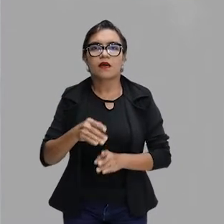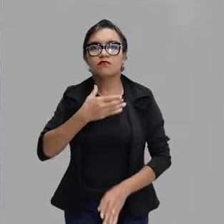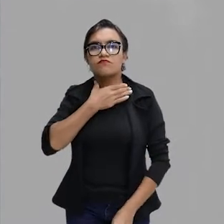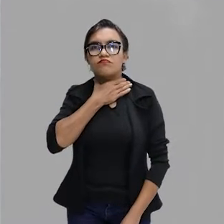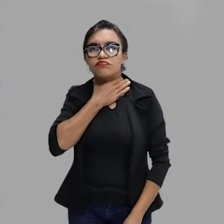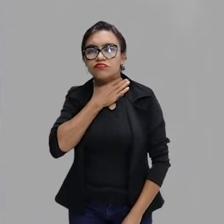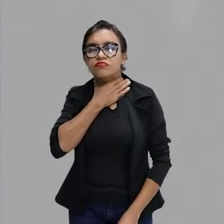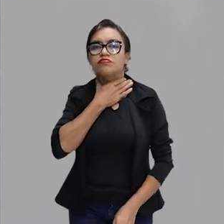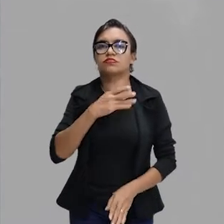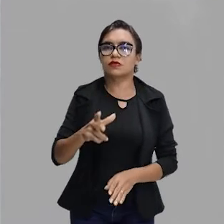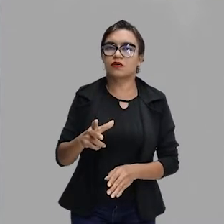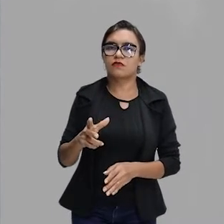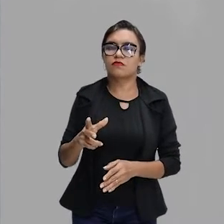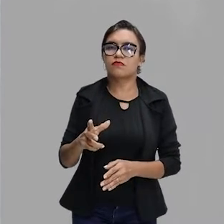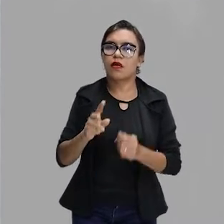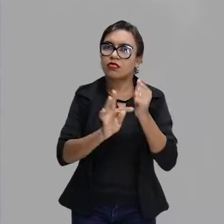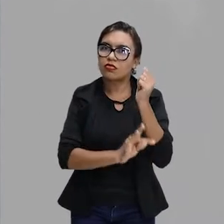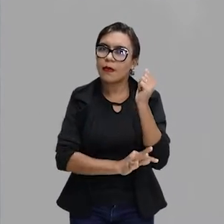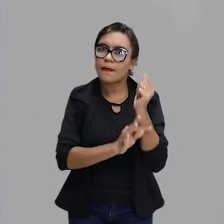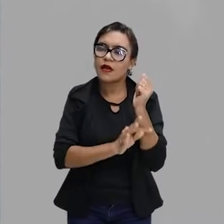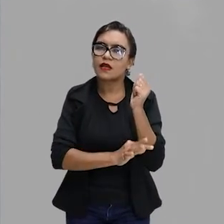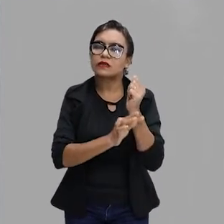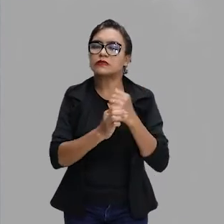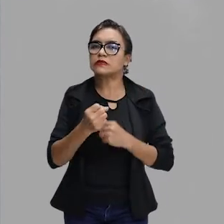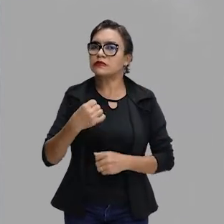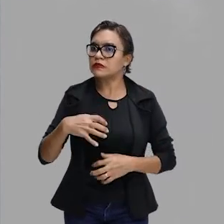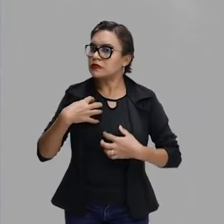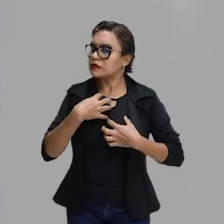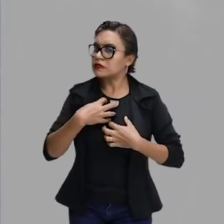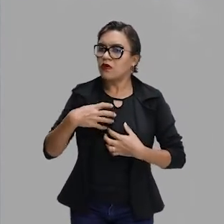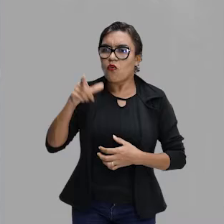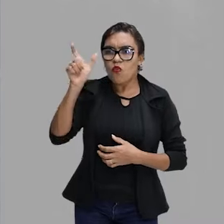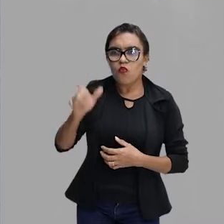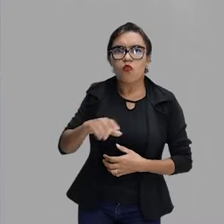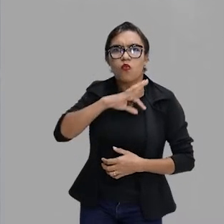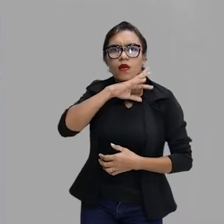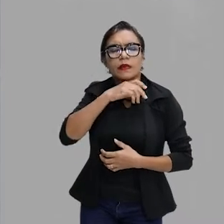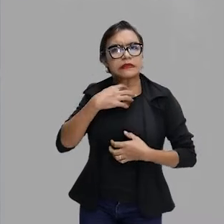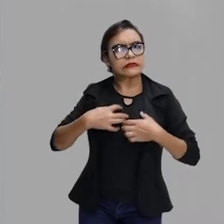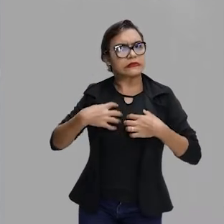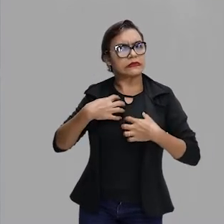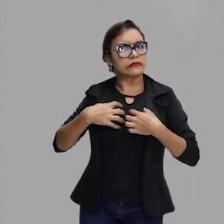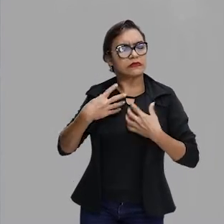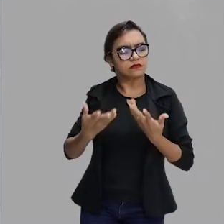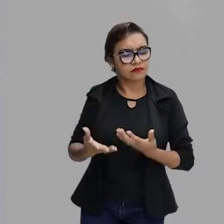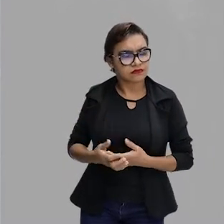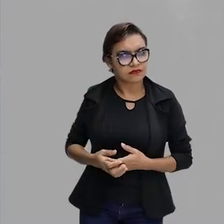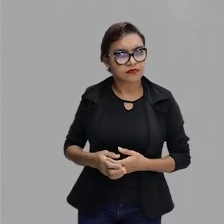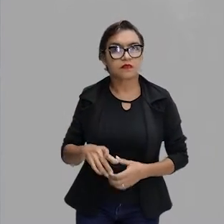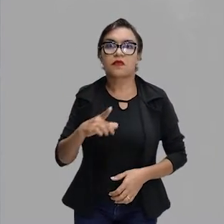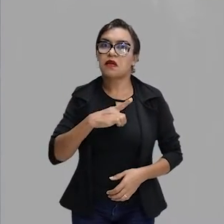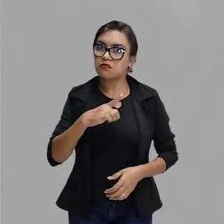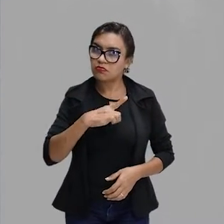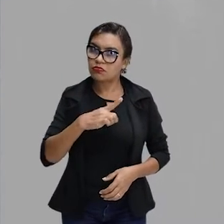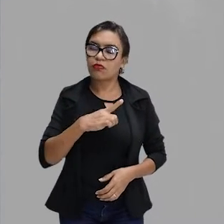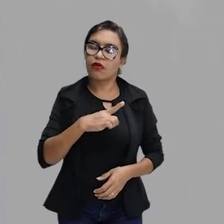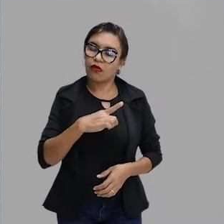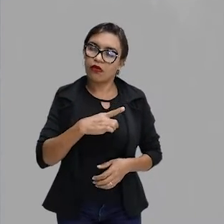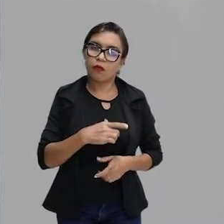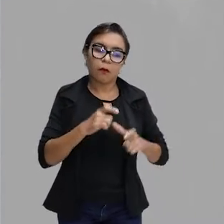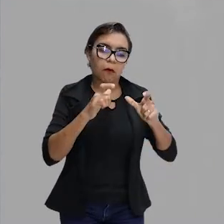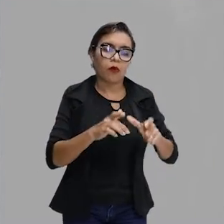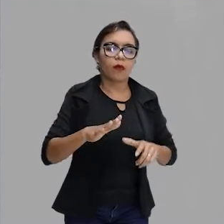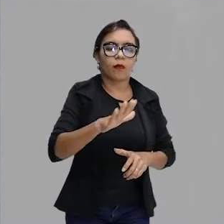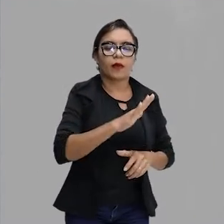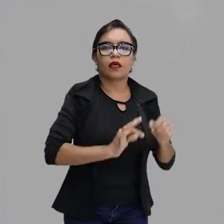medir temperatura se o animal, por exemplo, está estressado. Gente, por incrível que pareça, existem ambientes simulados onde esses animais ficam, que